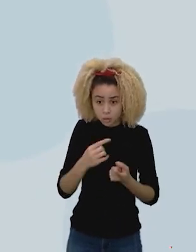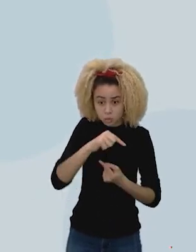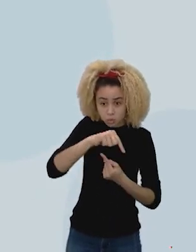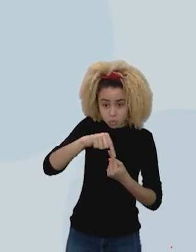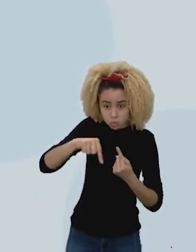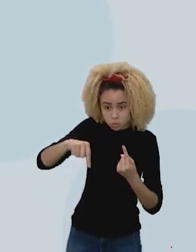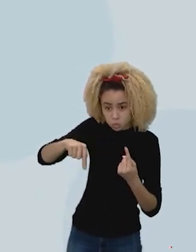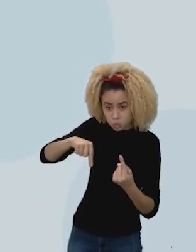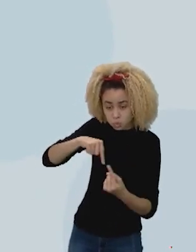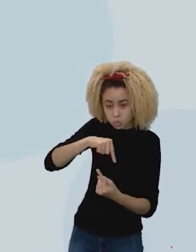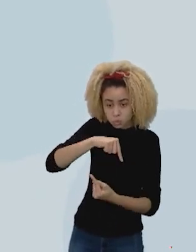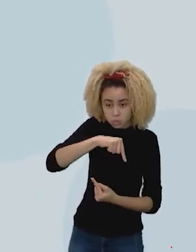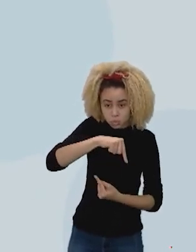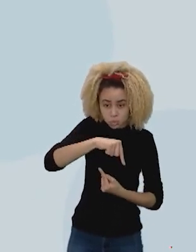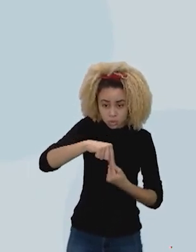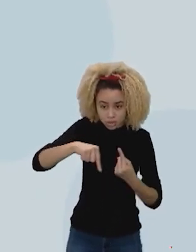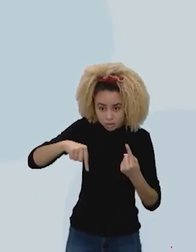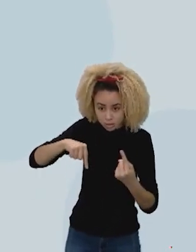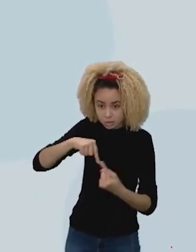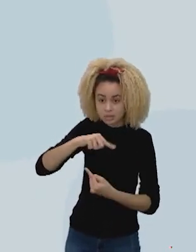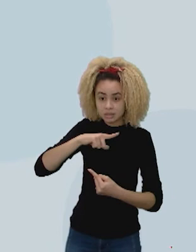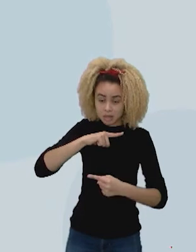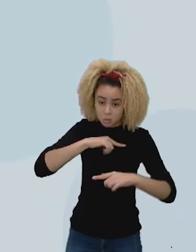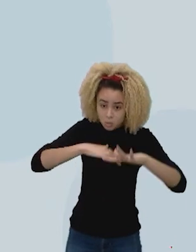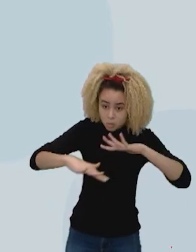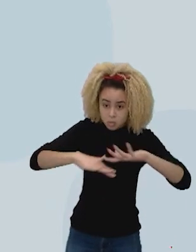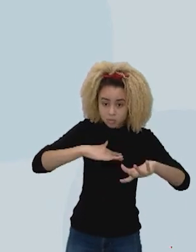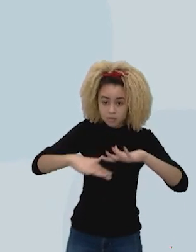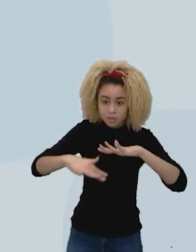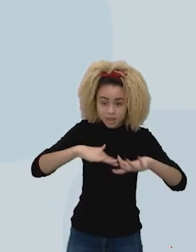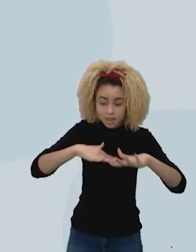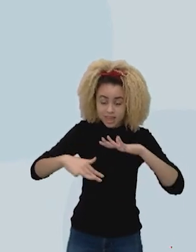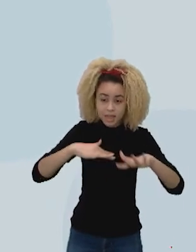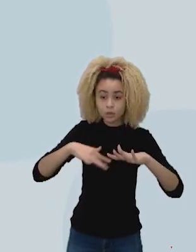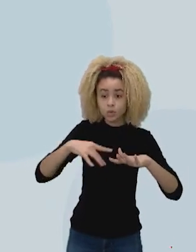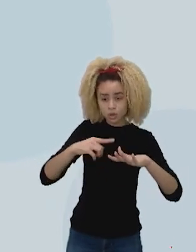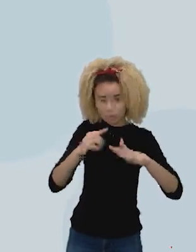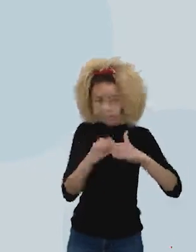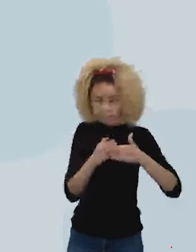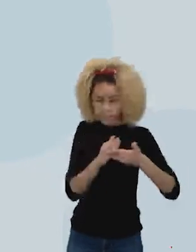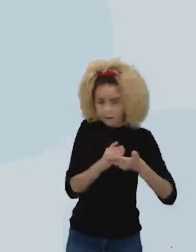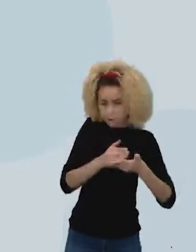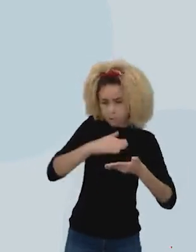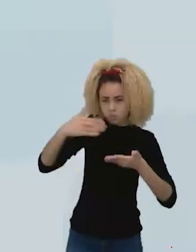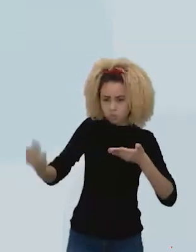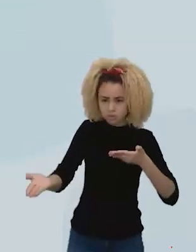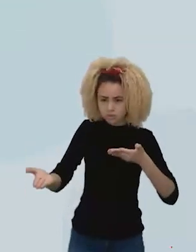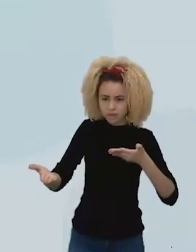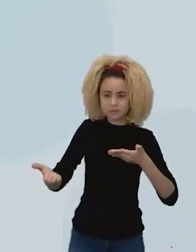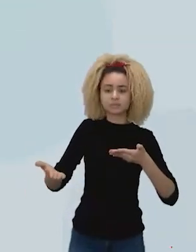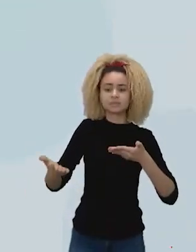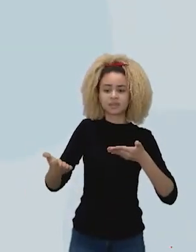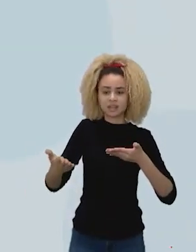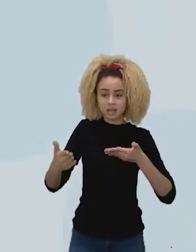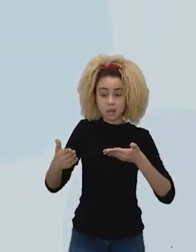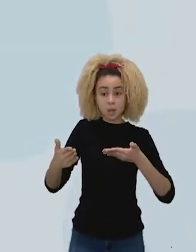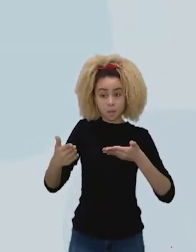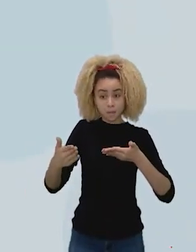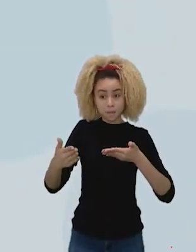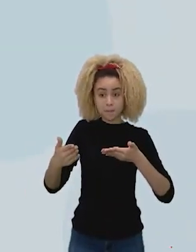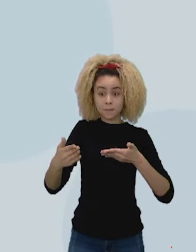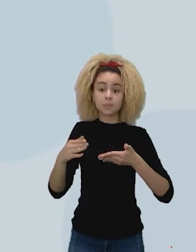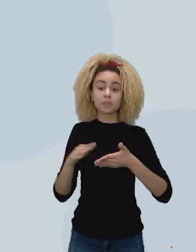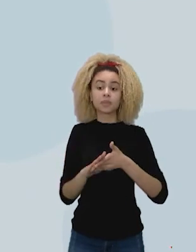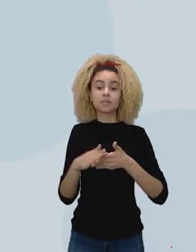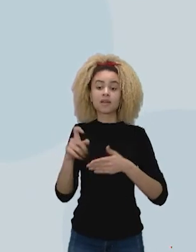Esse sistema cria um trabalho, cria um movimento e uma parte é desperdiçada, é jogada fora, escapa para uma